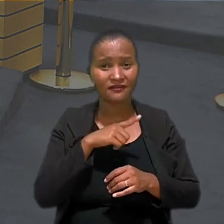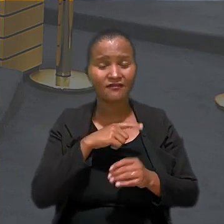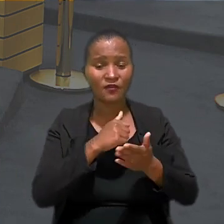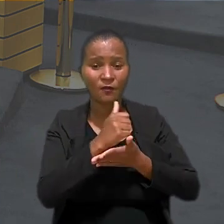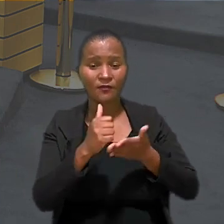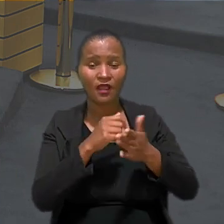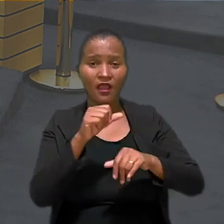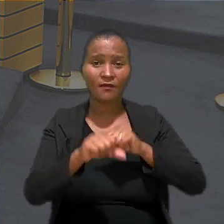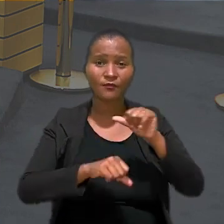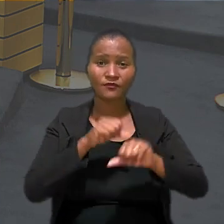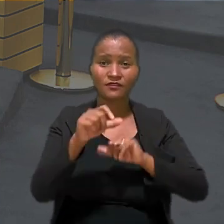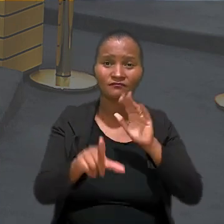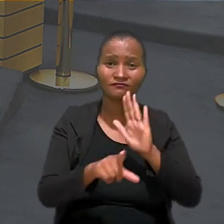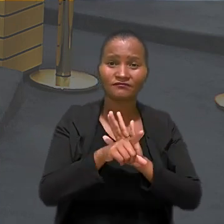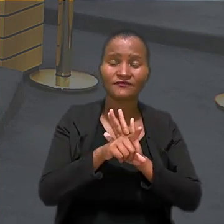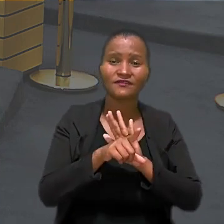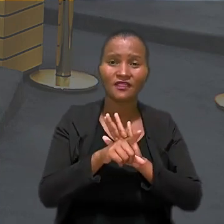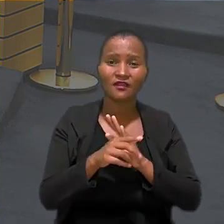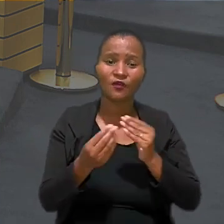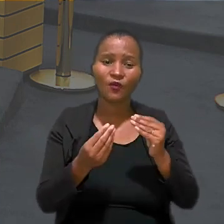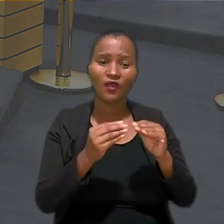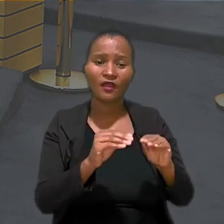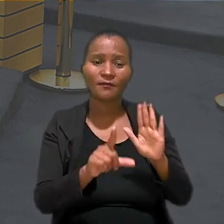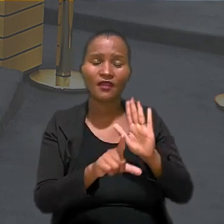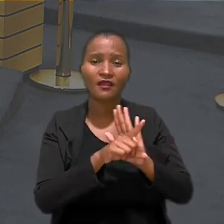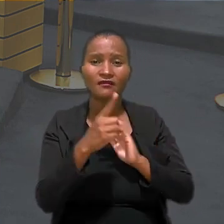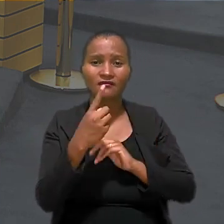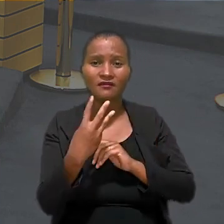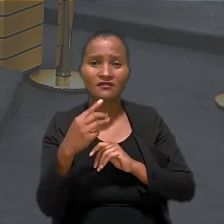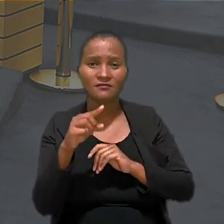a mudança legislativa introduzida pela Lei